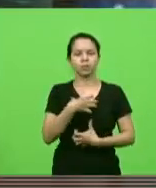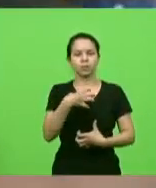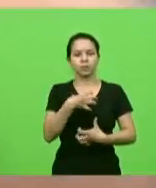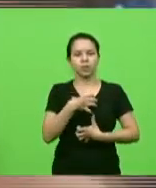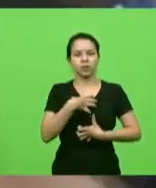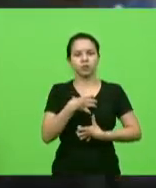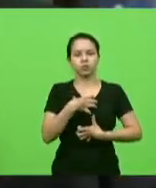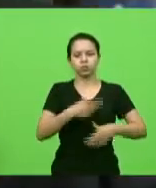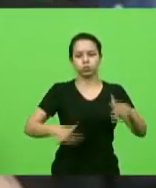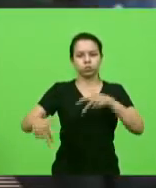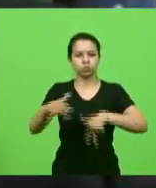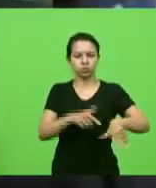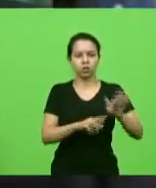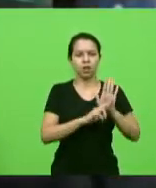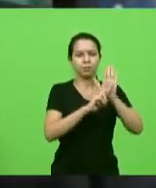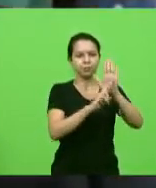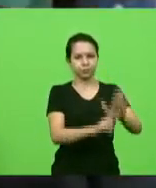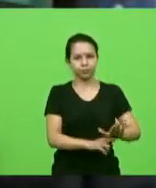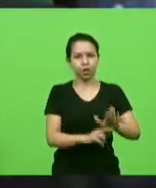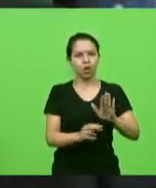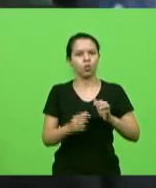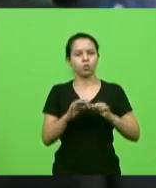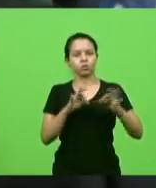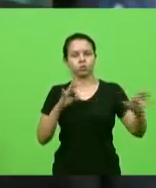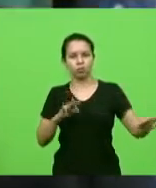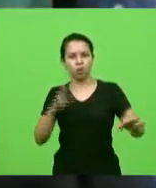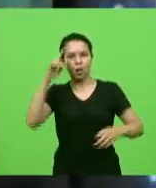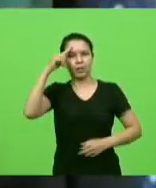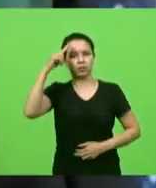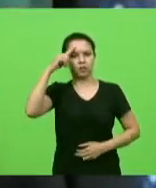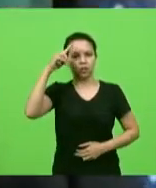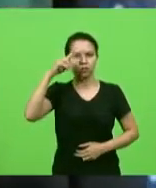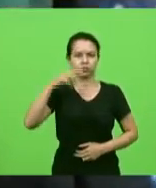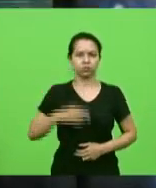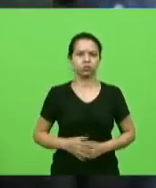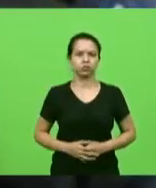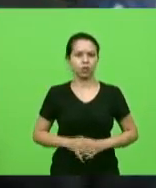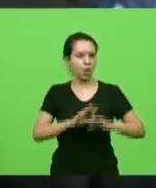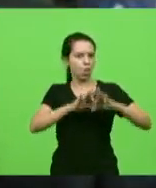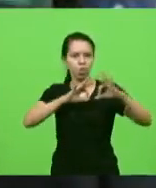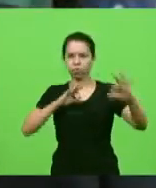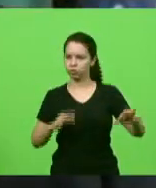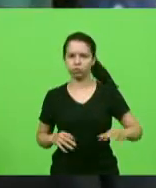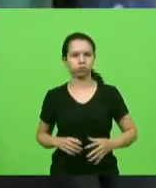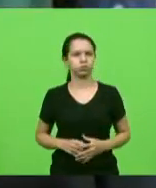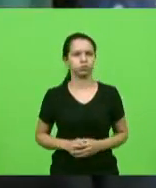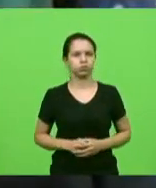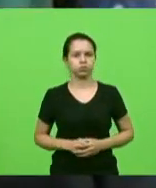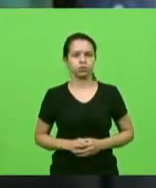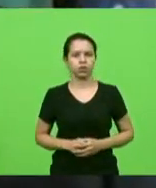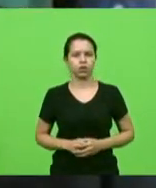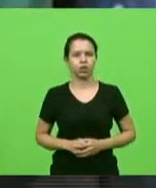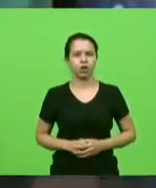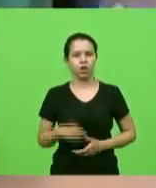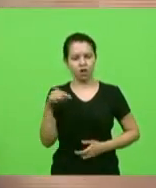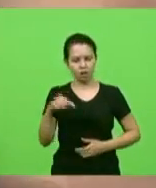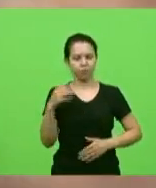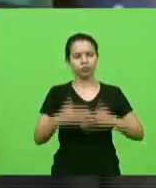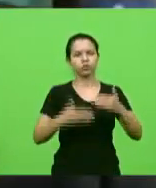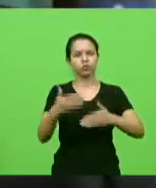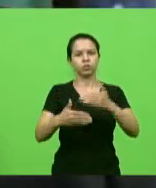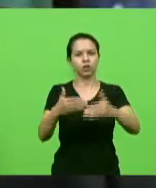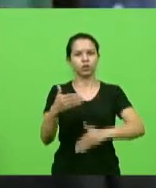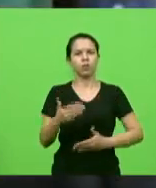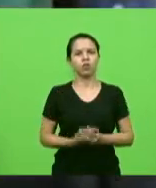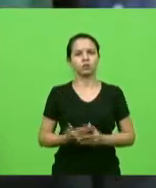Deus apresentar estando longe muito longe do Absurdo e da Imaginação este procedimento parte de um